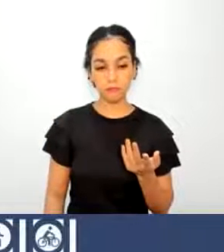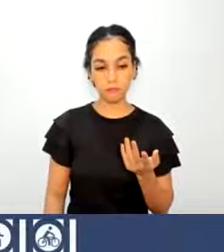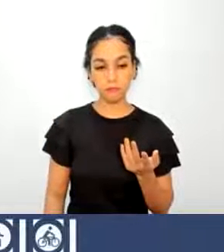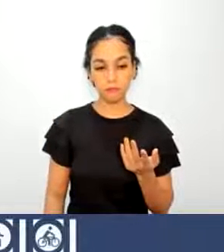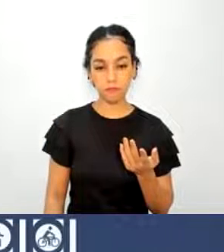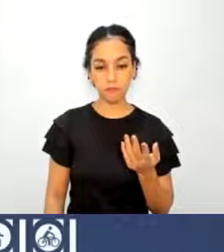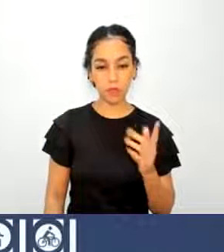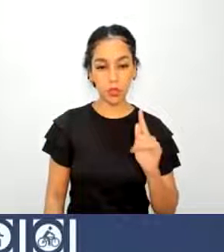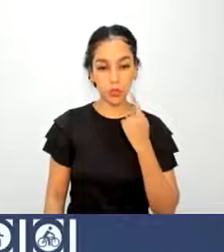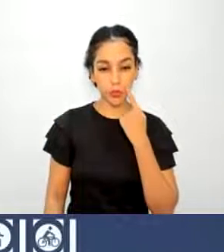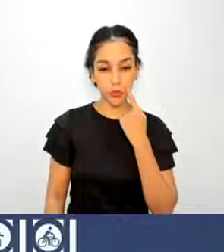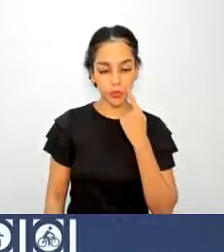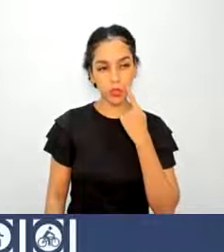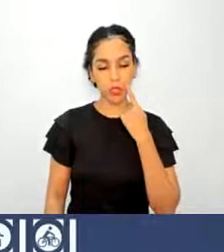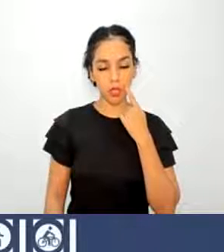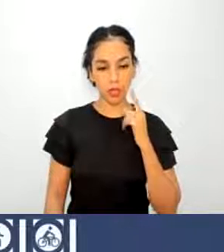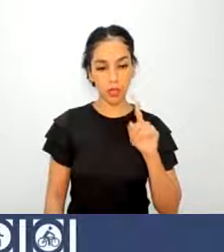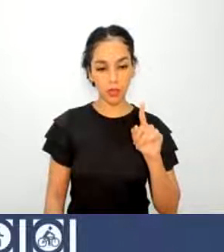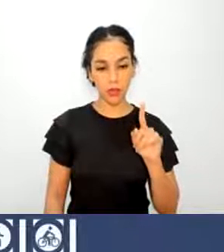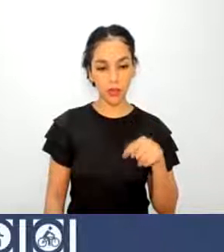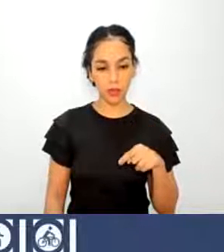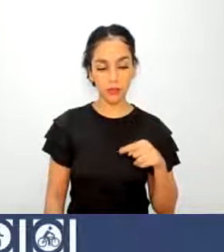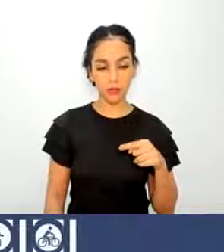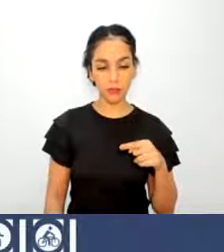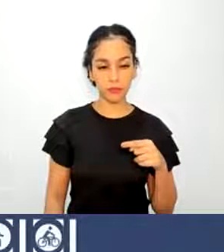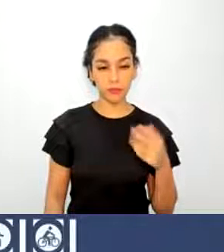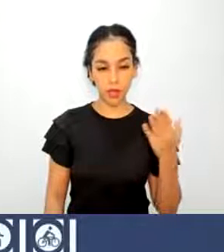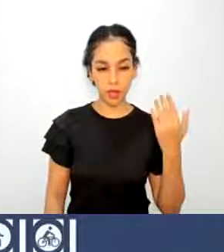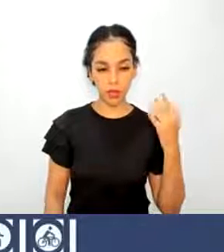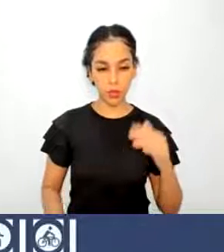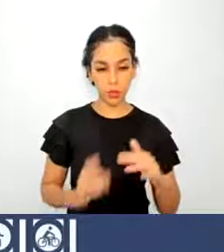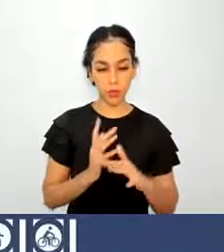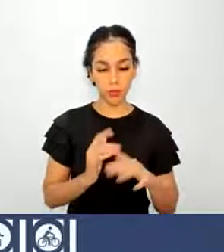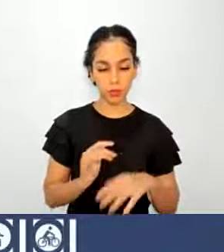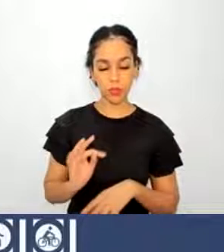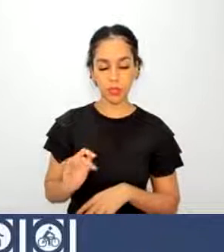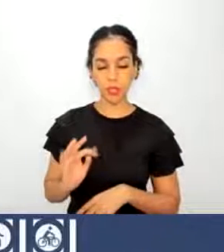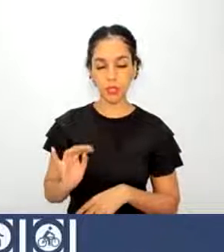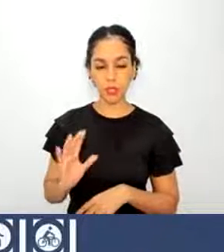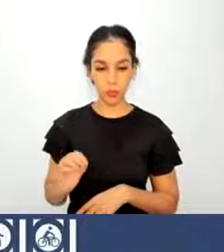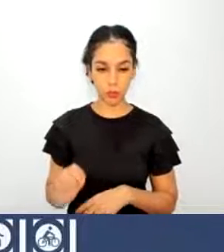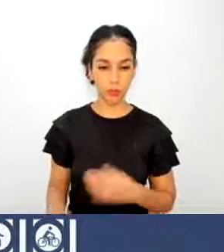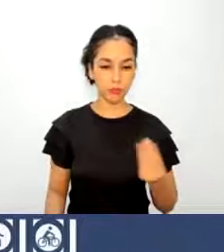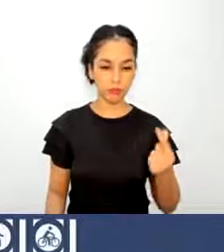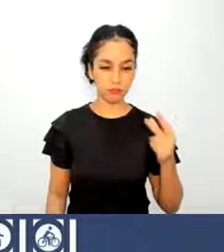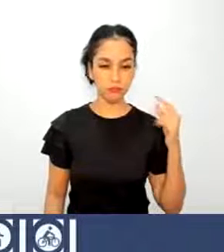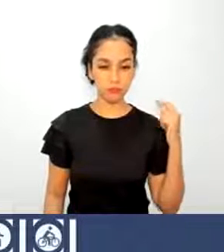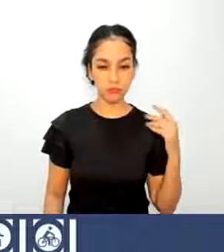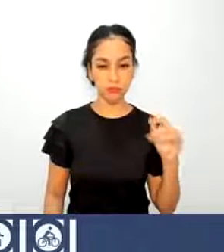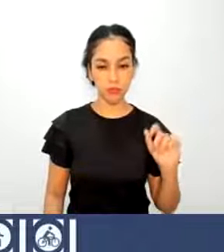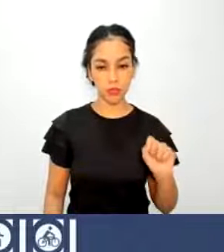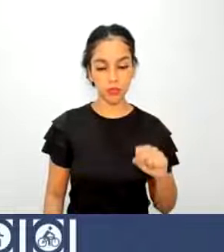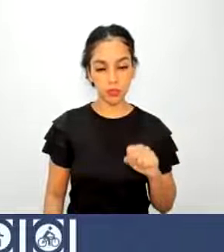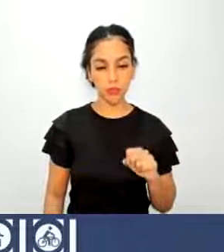bibliográfica que eu vi, que se remete, né, ao urbanismo tático lá. Sim, lá atrás. Exato,